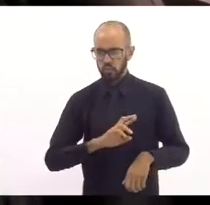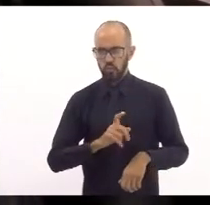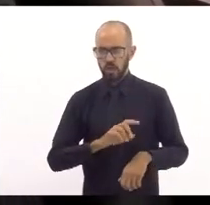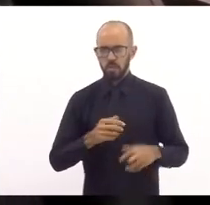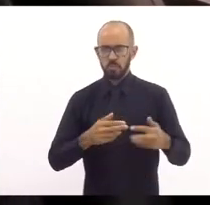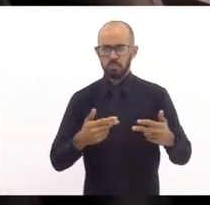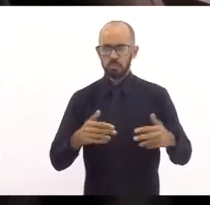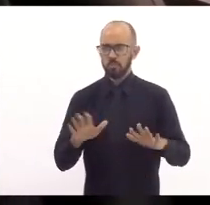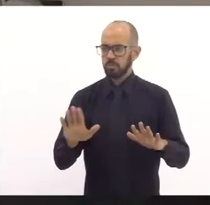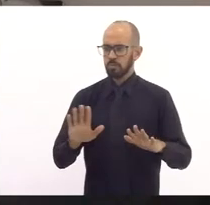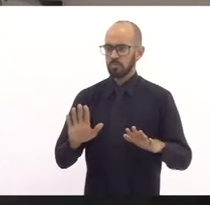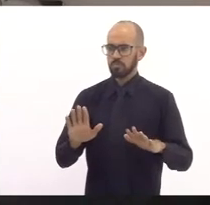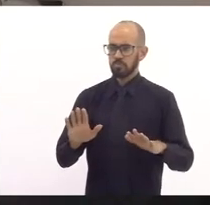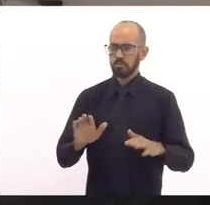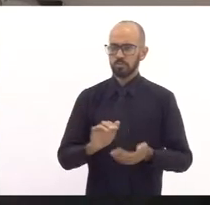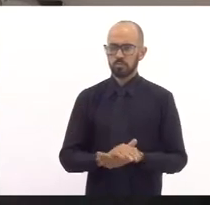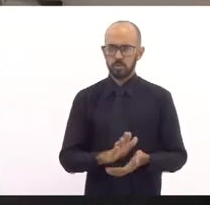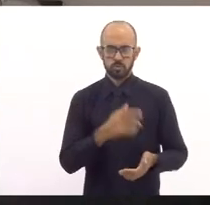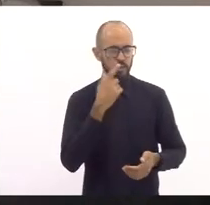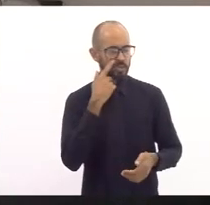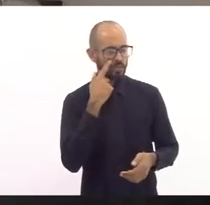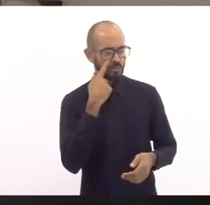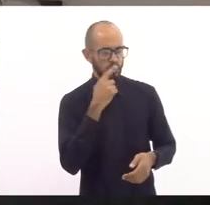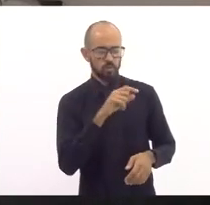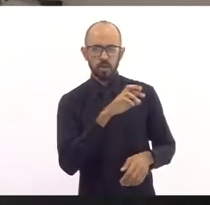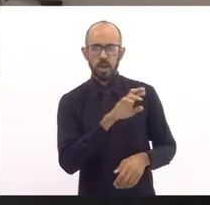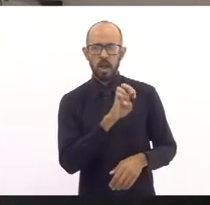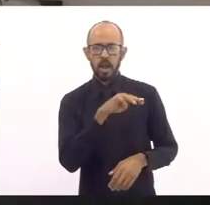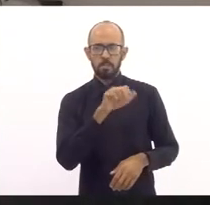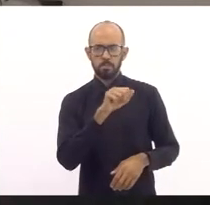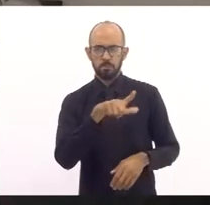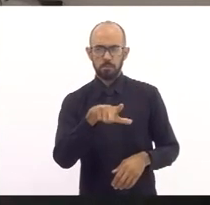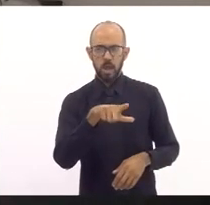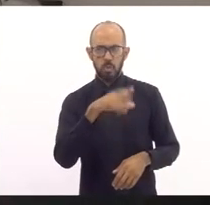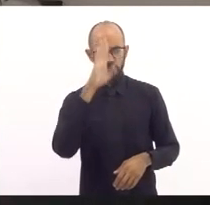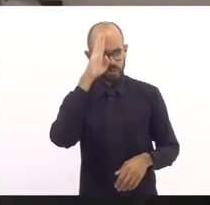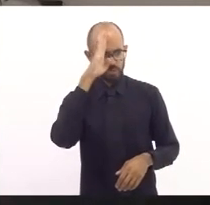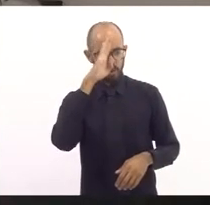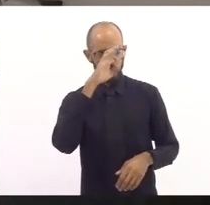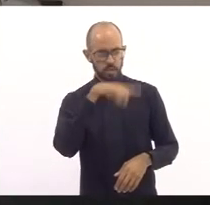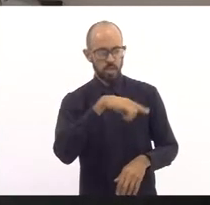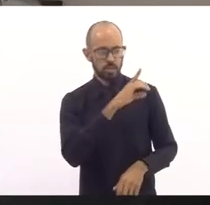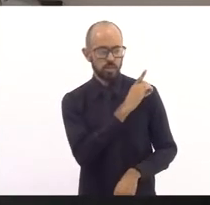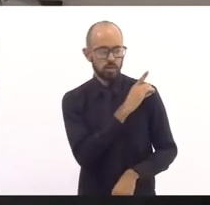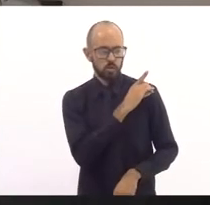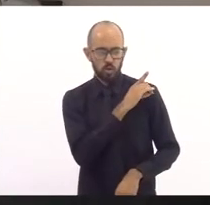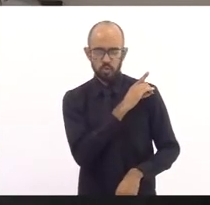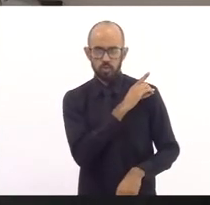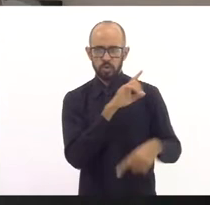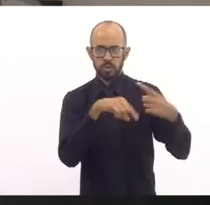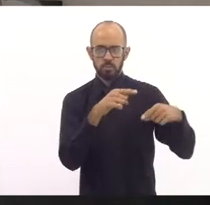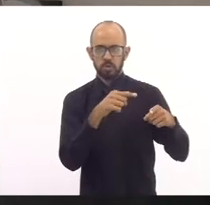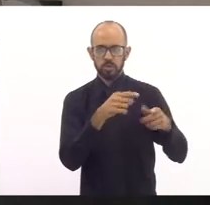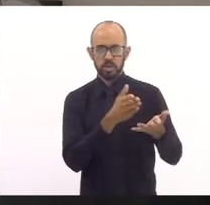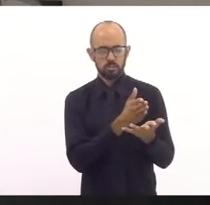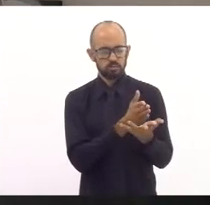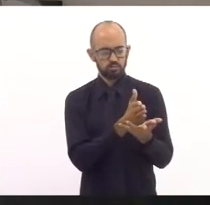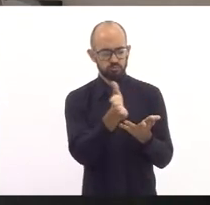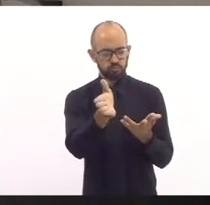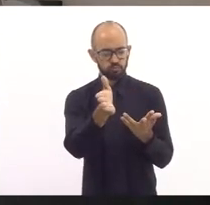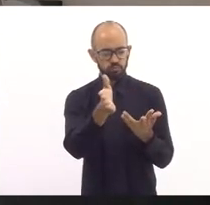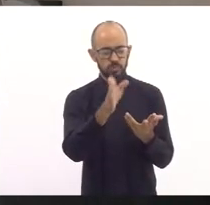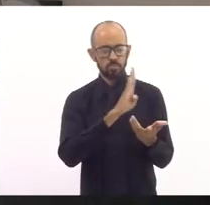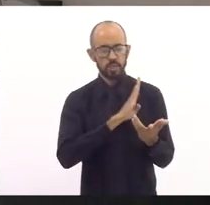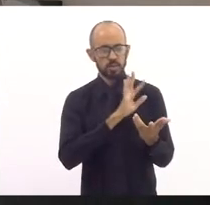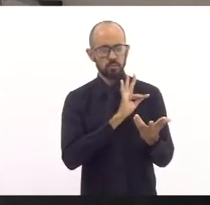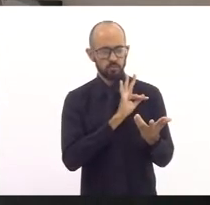linha. Vocês pegaram o ramal de Deodoro, que chama de ramal principal, e depois ele desdobra ou para a Baixa da Fluminense, que é o